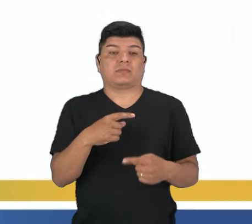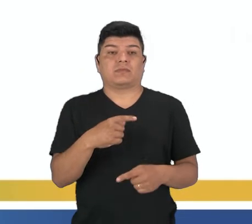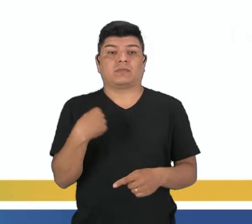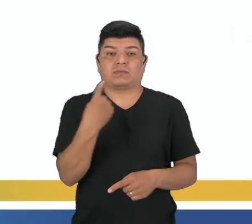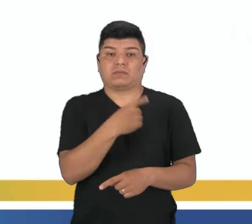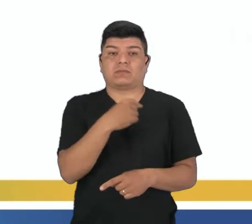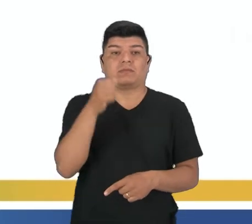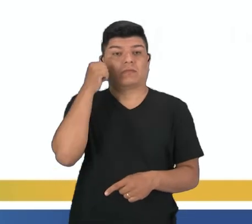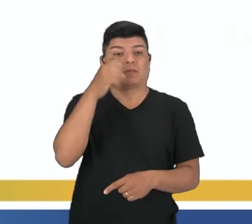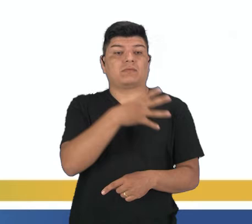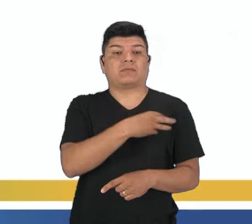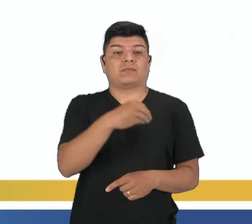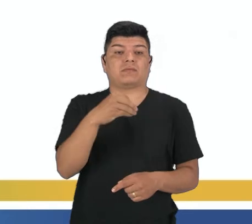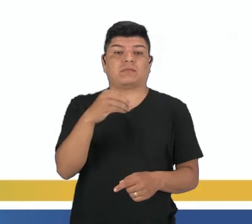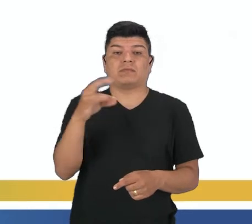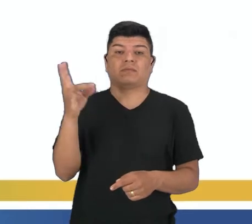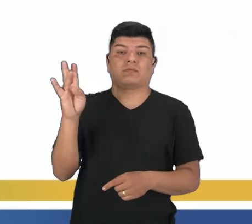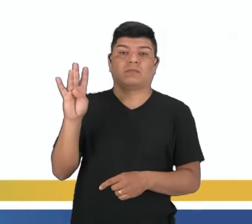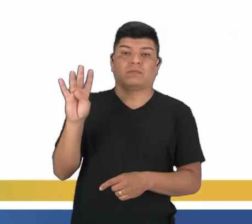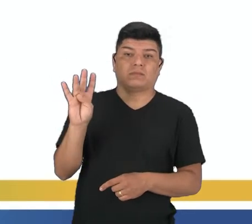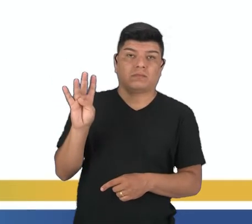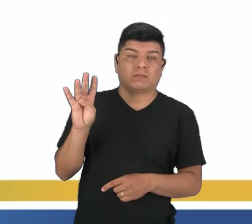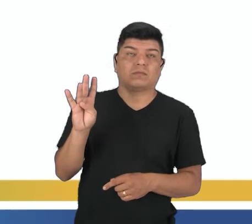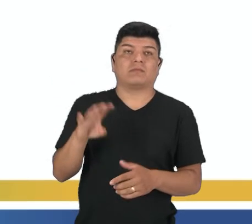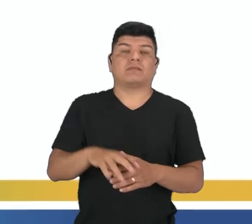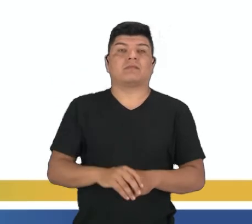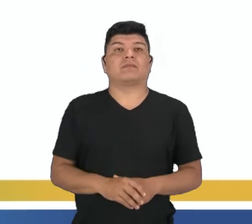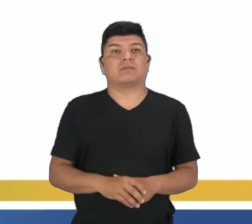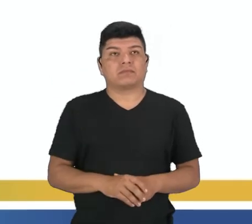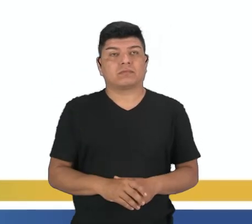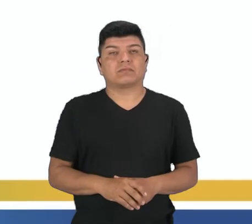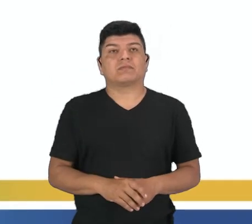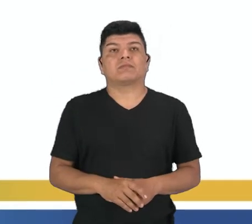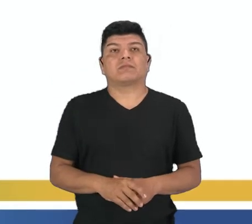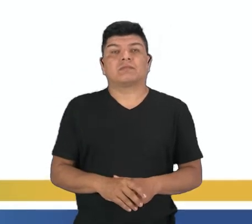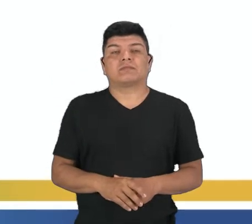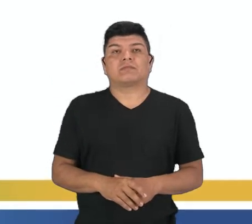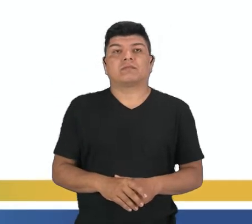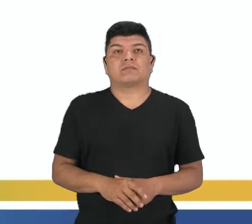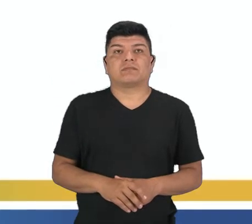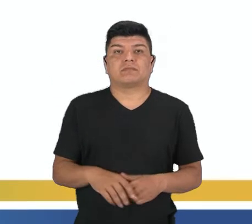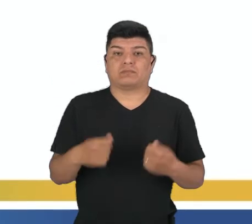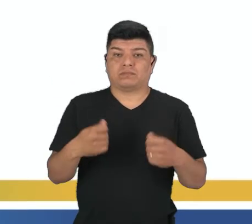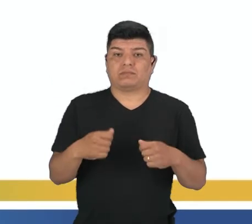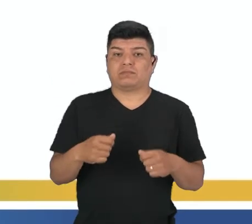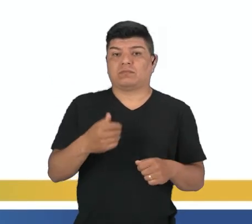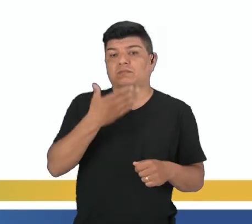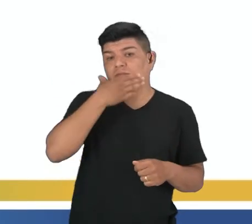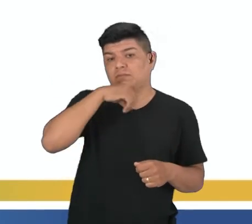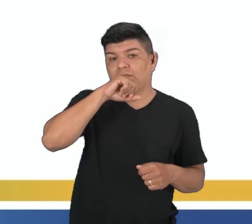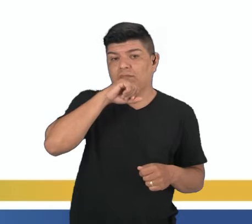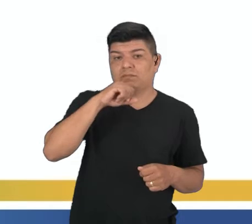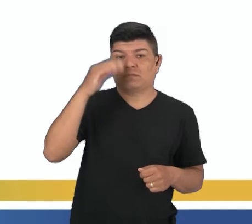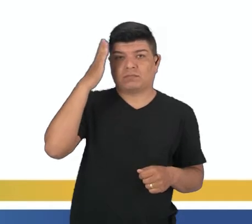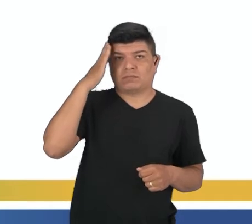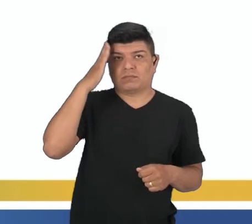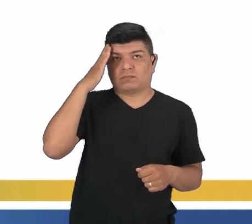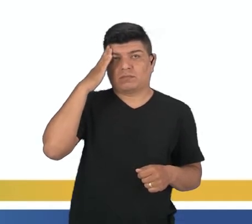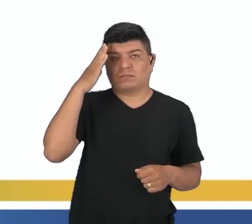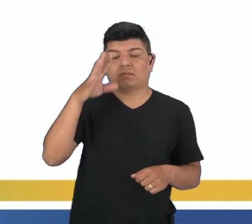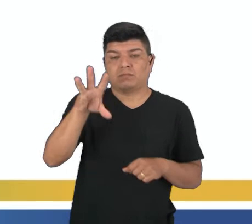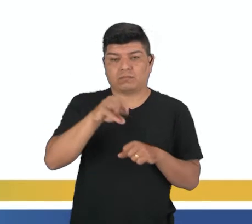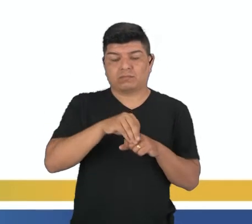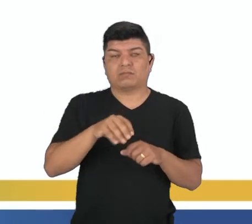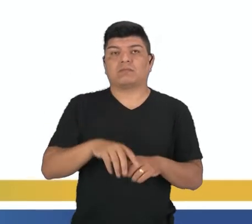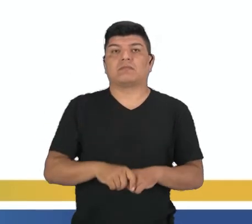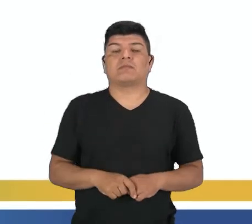mi bebê também solicita o que hace com esse, né? Pois não basta ser um pai maduro, ou seja, basta ser um pai maduro, está bem, mi bebê está lulo,